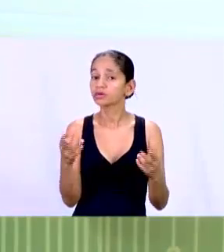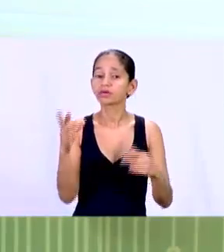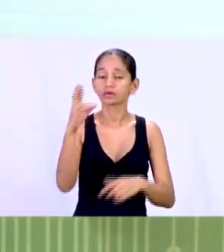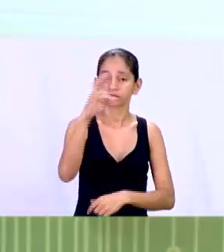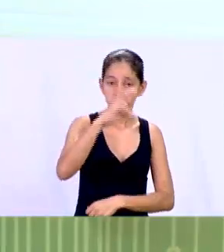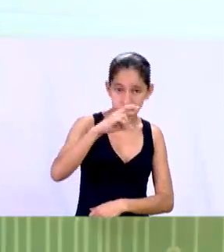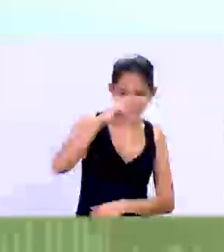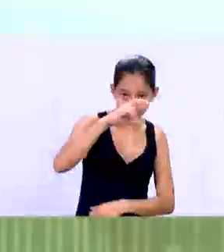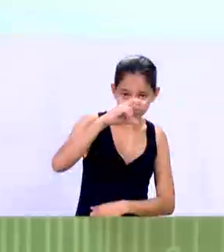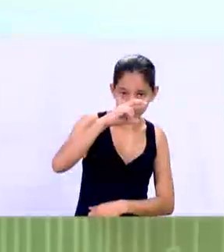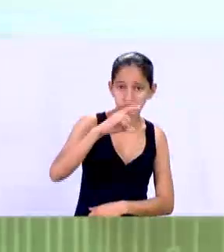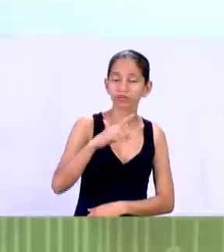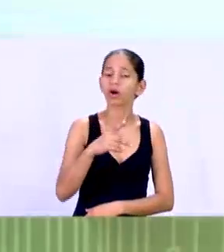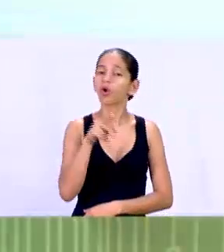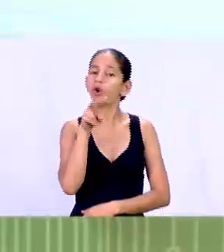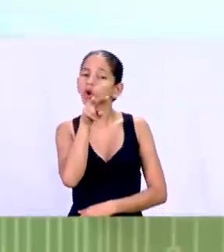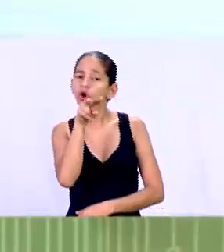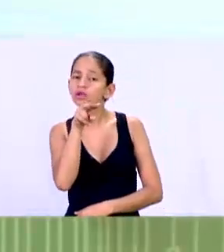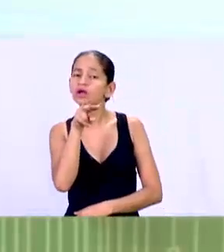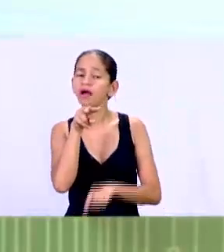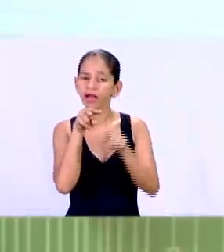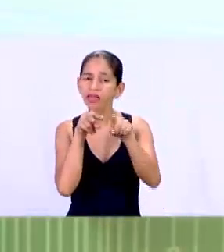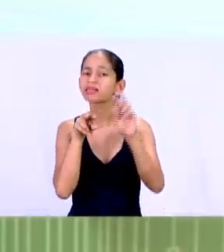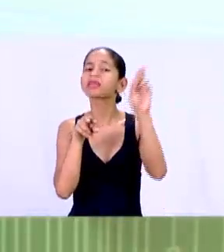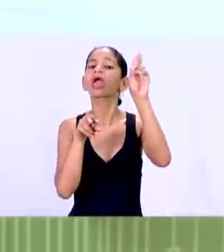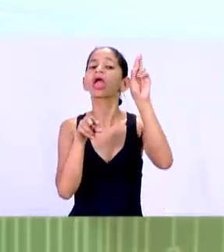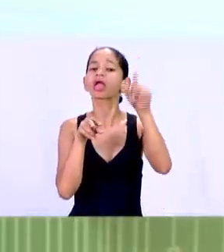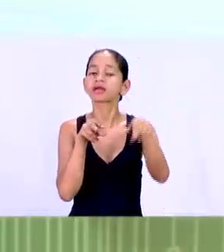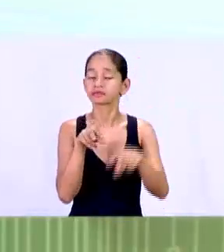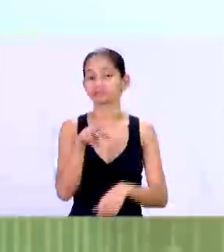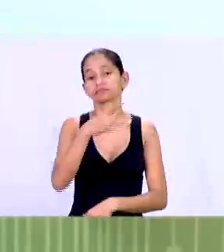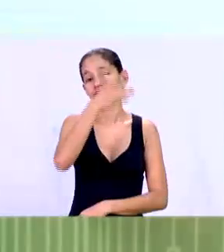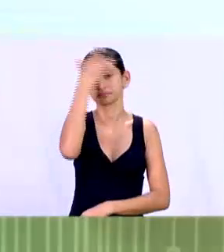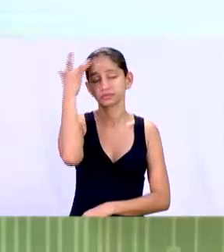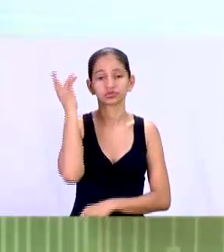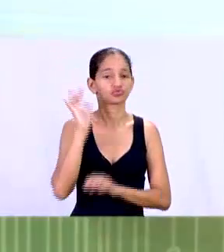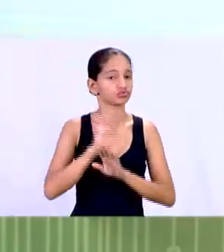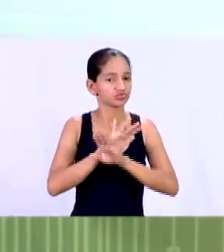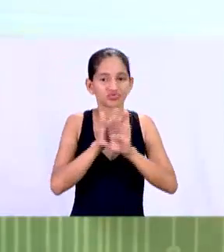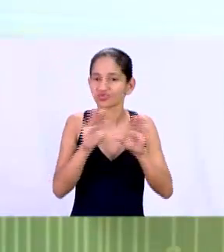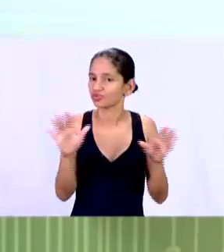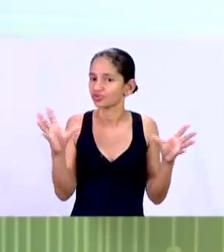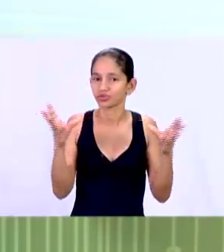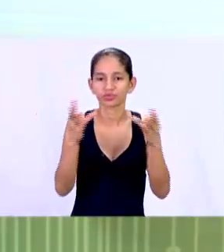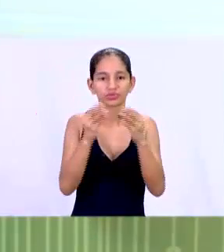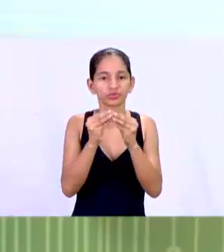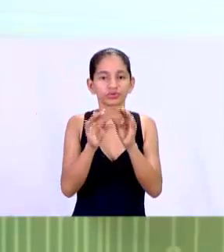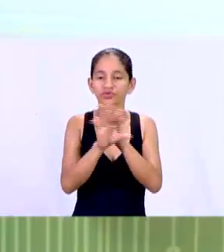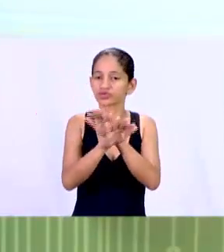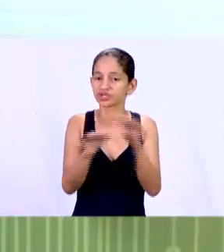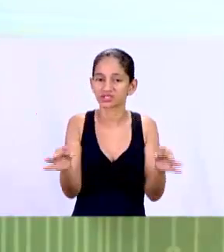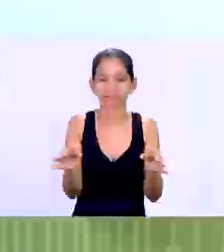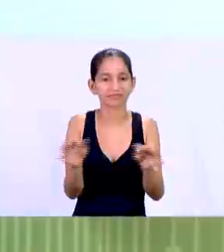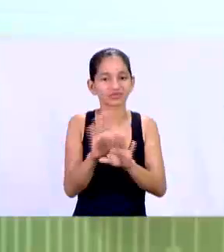observar o outro como um ser humano, né? Então, qual é o critério? O critério é que todos nós somos seres humanos. E